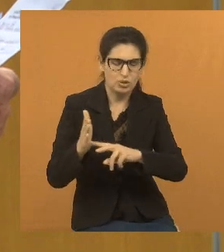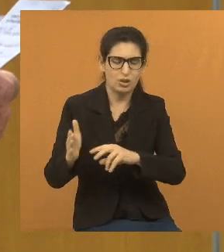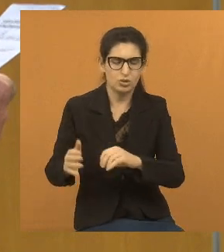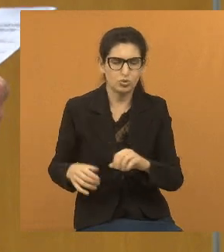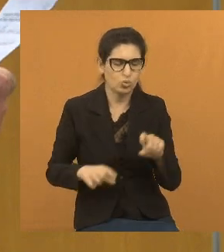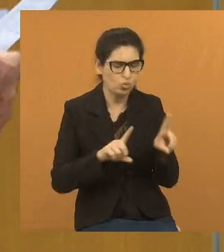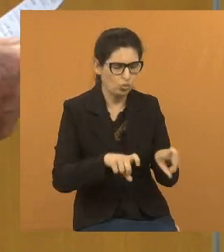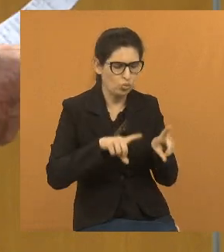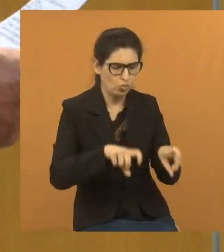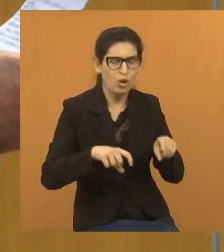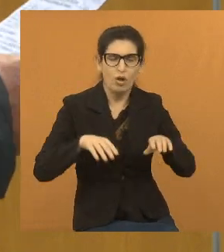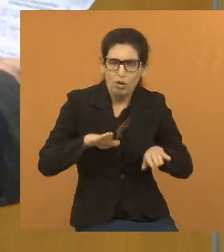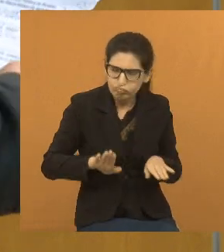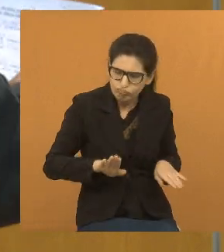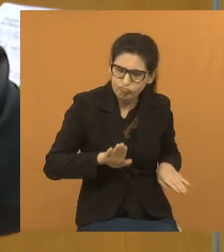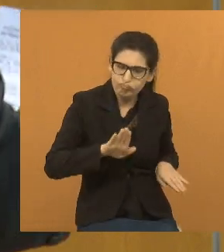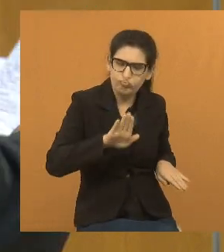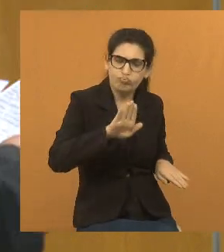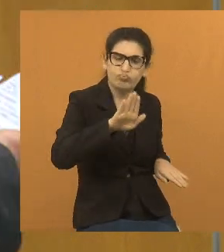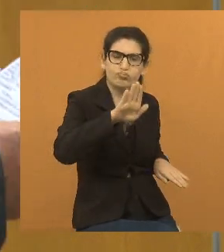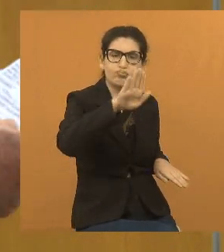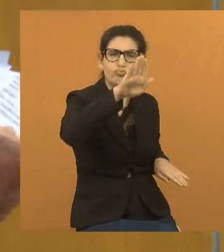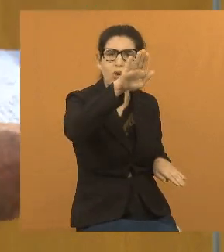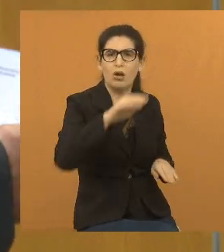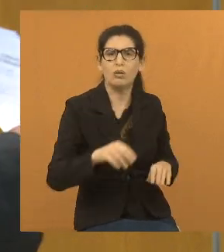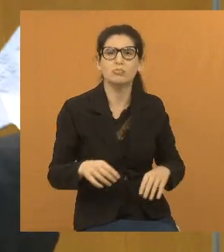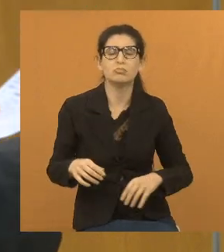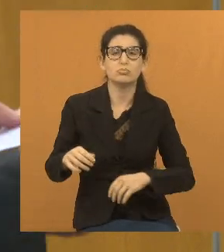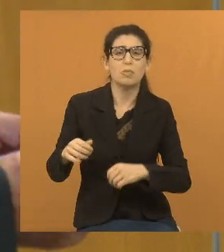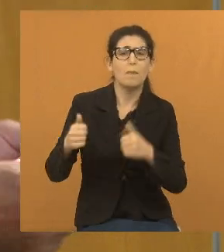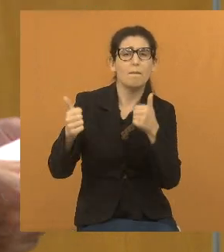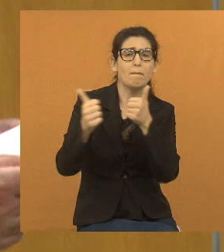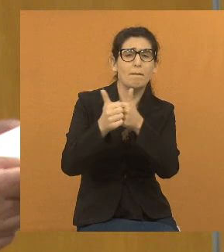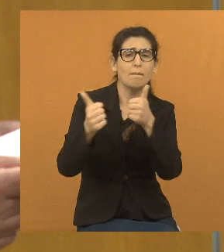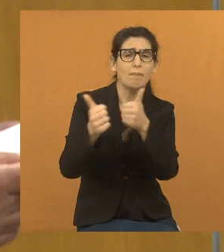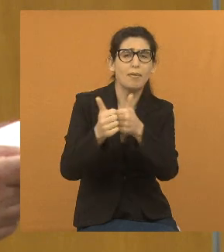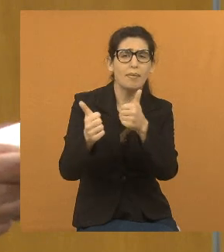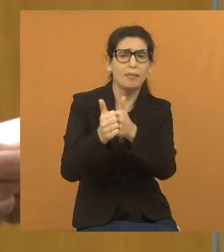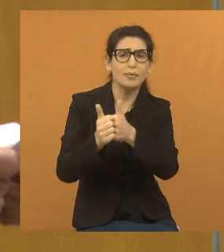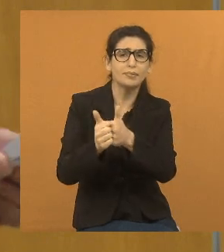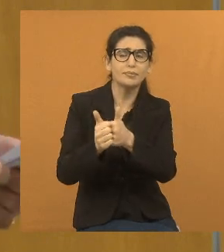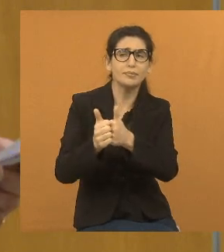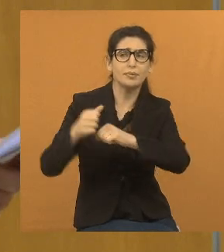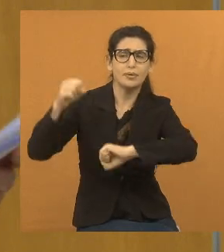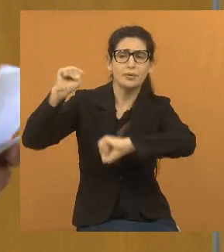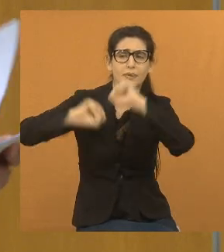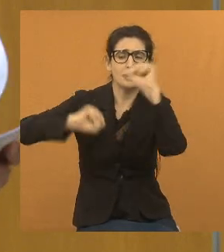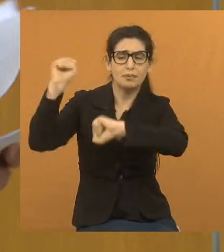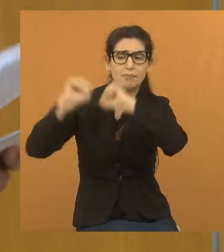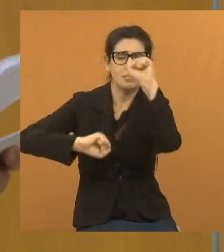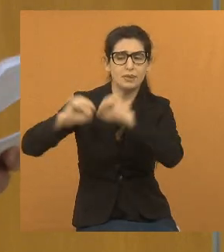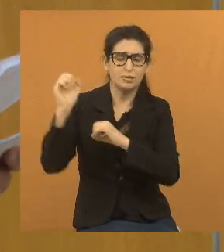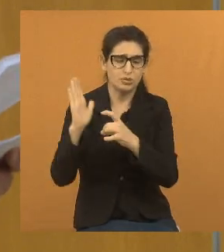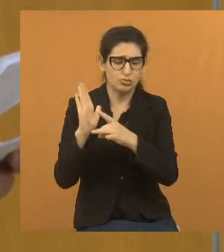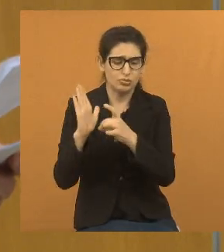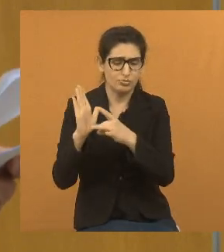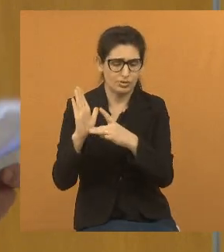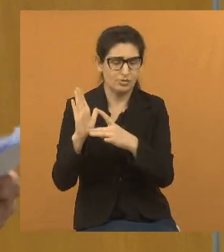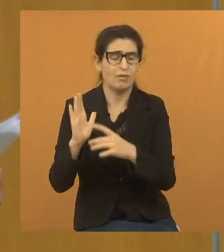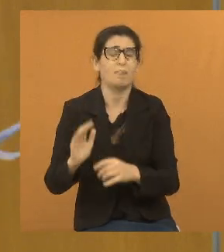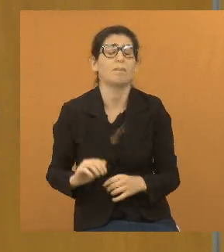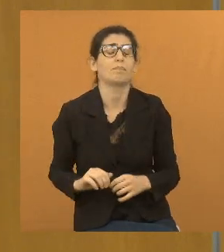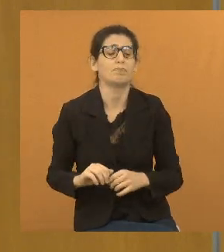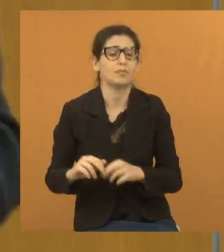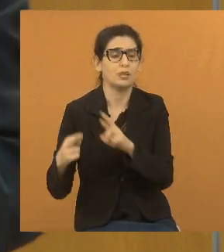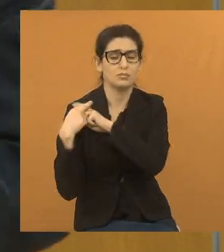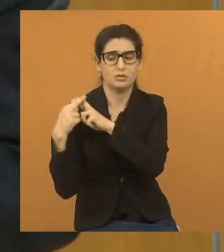subir e vai sair lá na Sebrace. É uma estrada que está sendo feita pelo DER, não é pela Prefeitura, é pelo